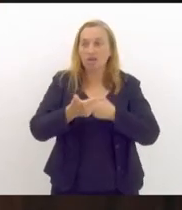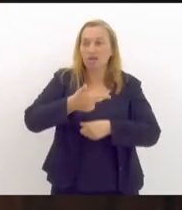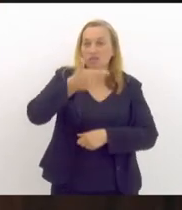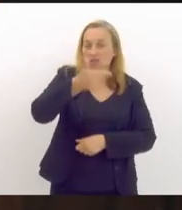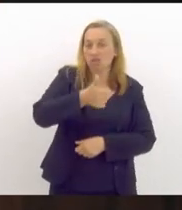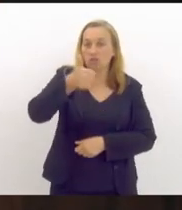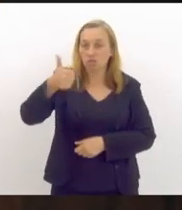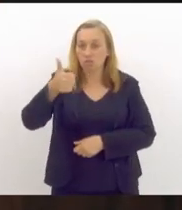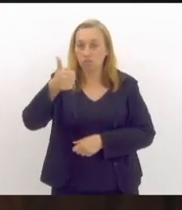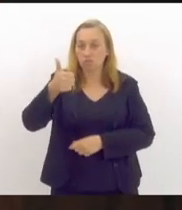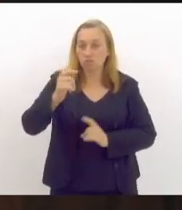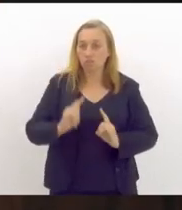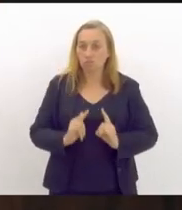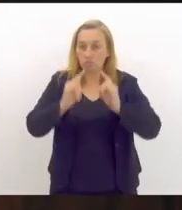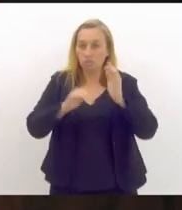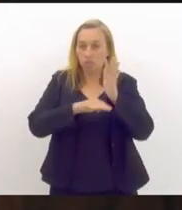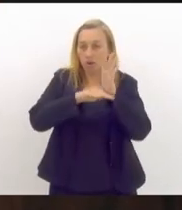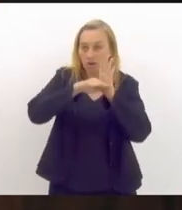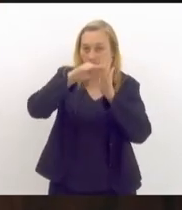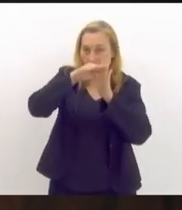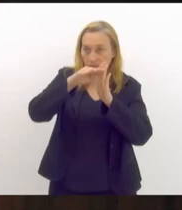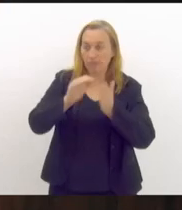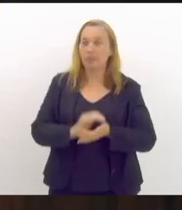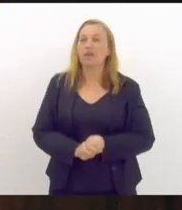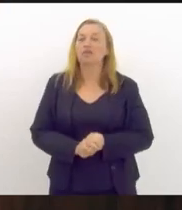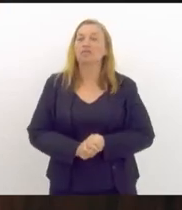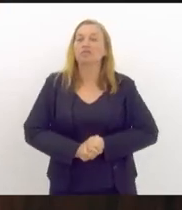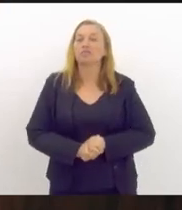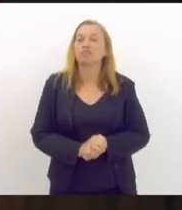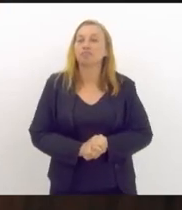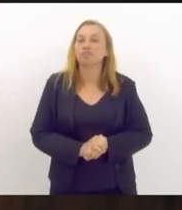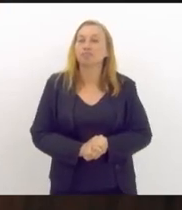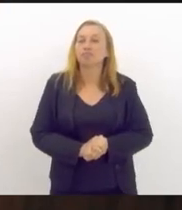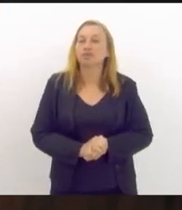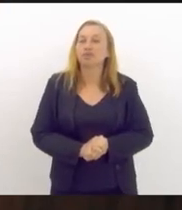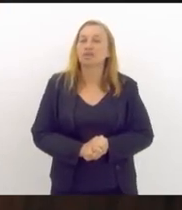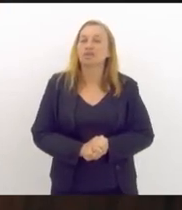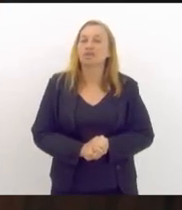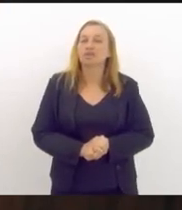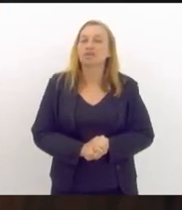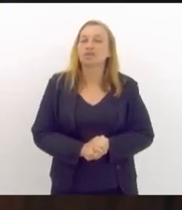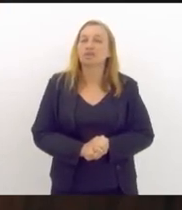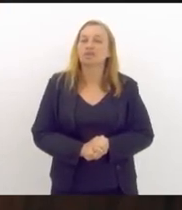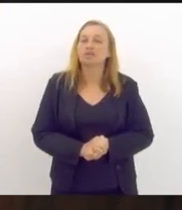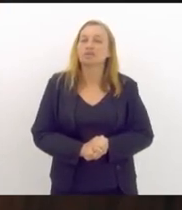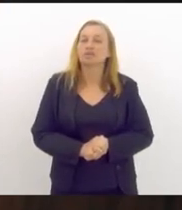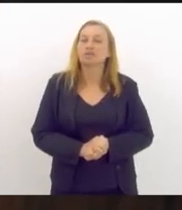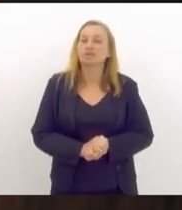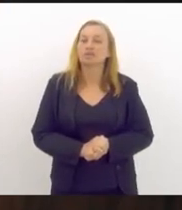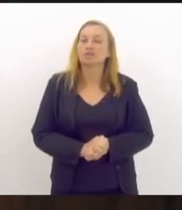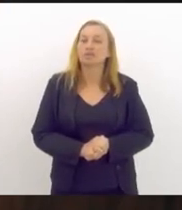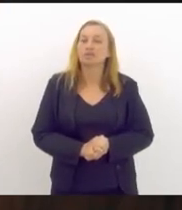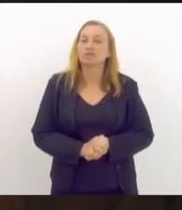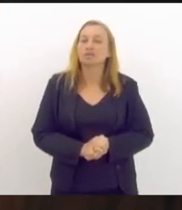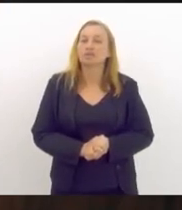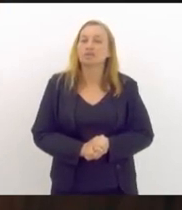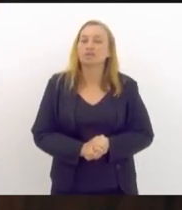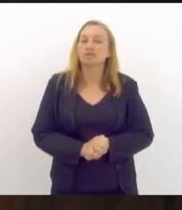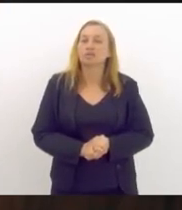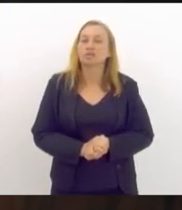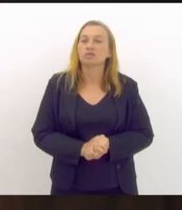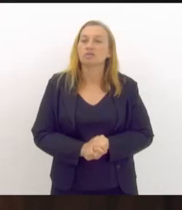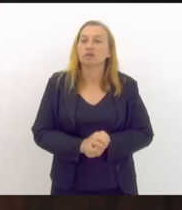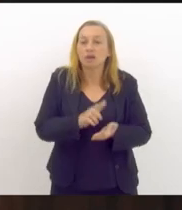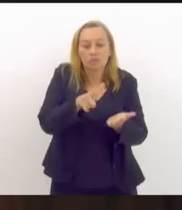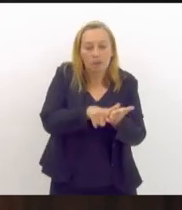andar sendo condição inafável para providências funcionais inclusive relativas